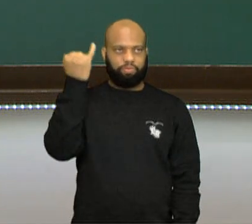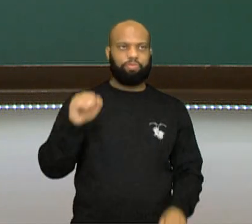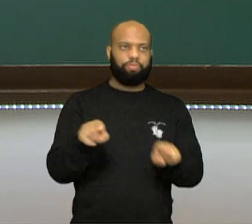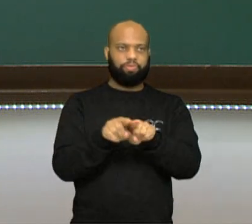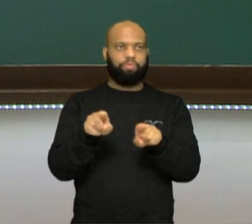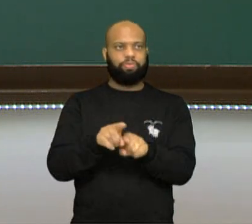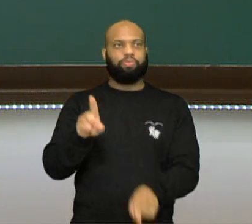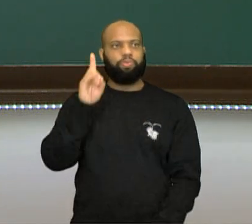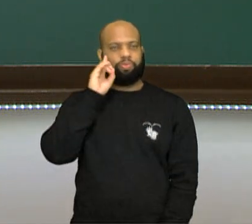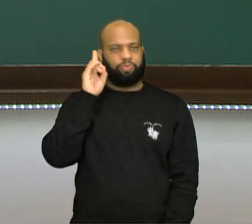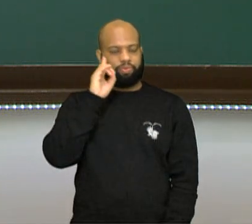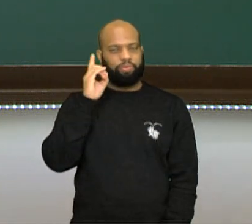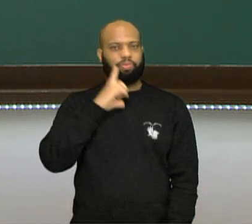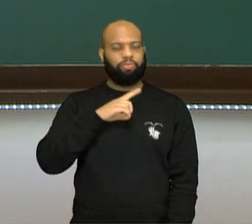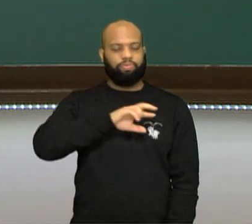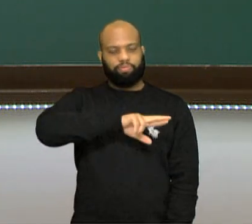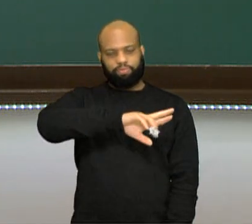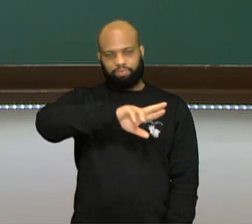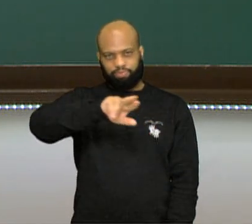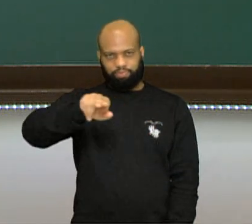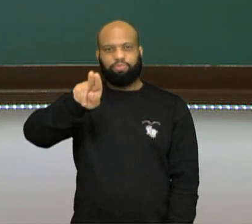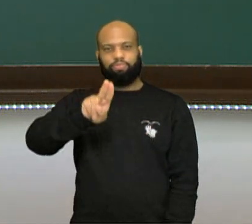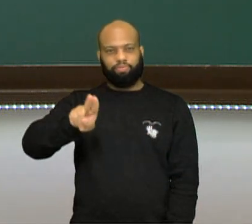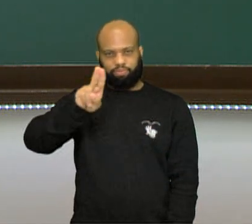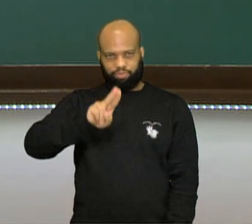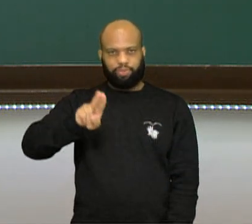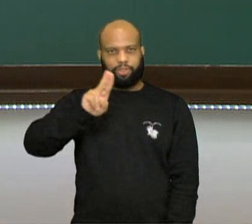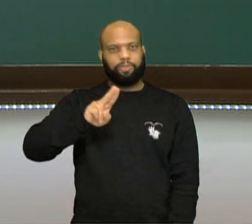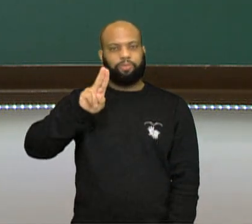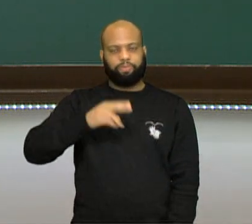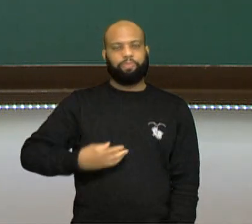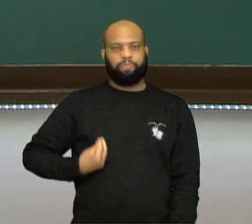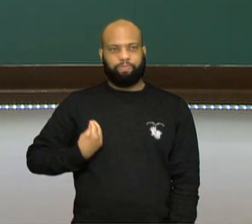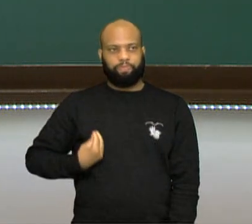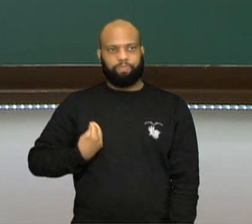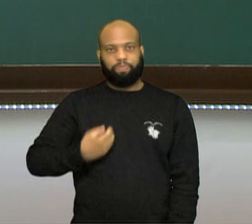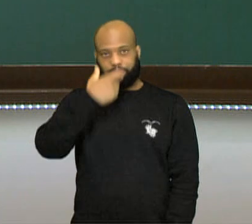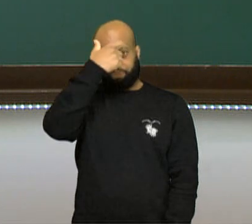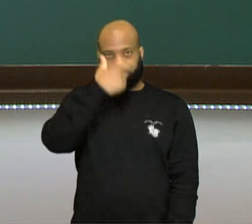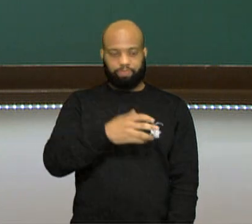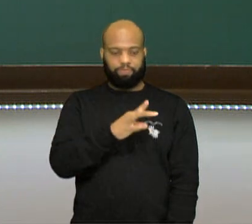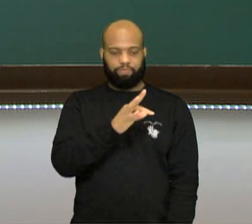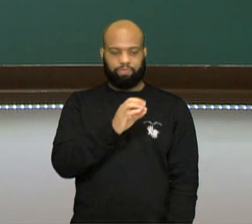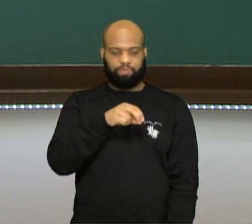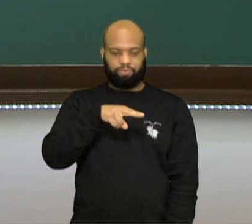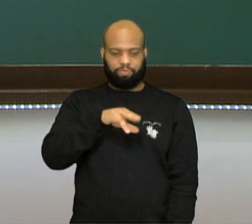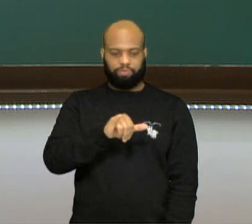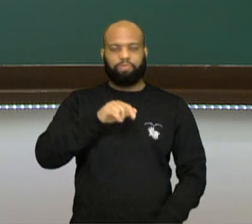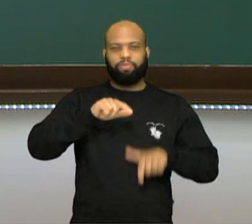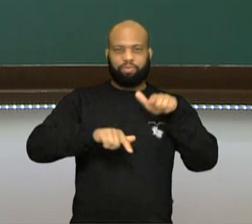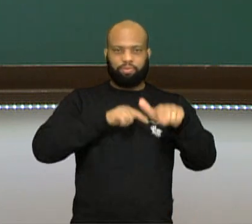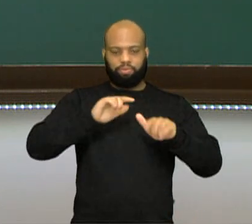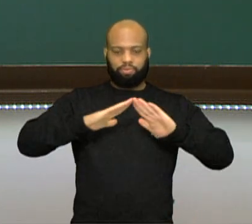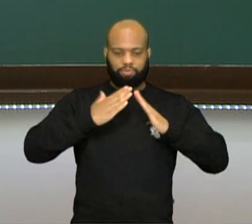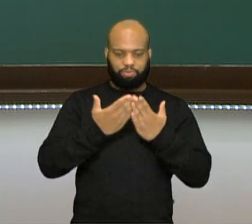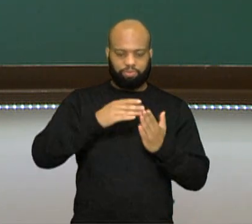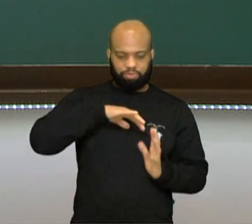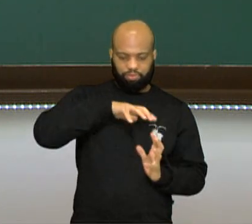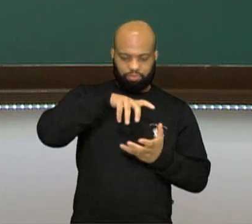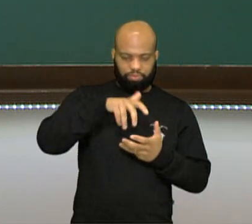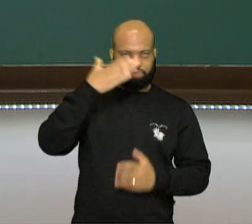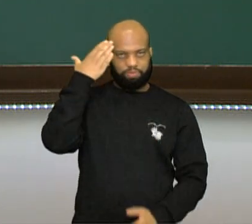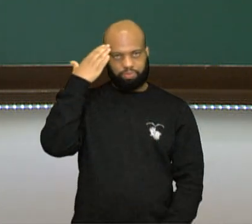nosso cotidiano, para várias aplicações que a gente tem na nossa vida. Eu sou o professor Tony, trabalho aqui no Colégio Estadual do Paraná,